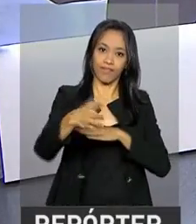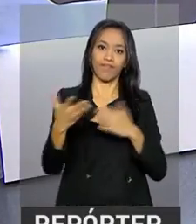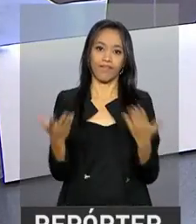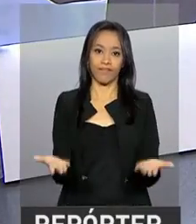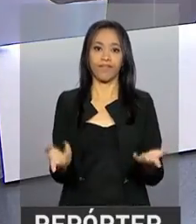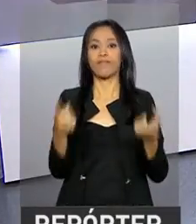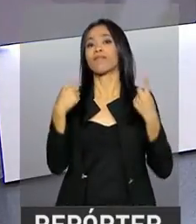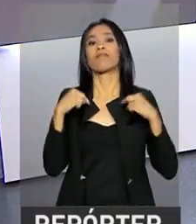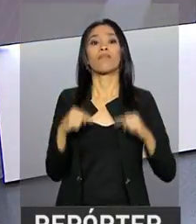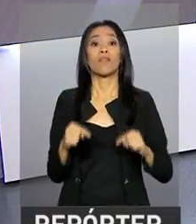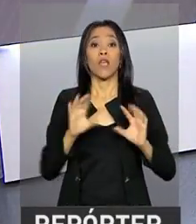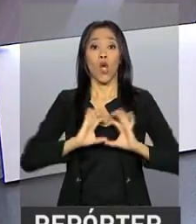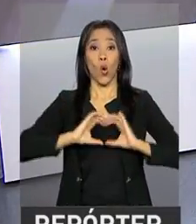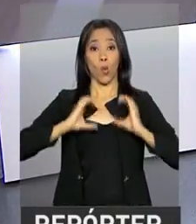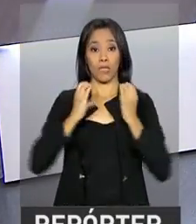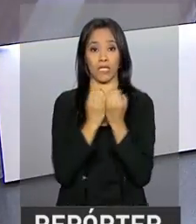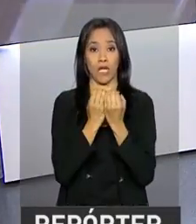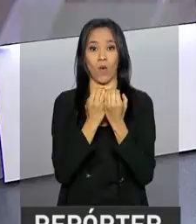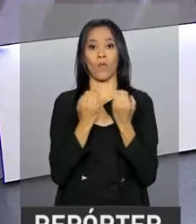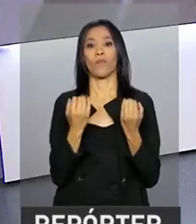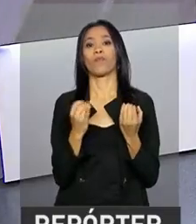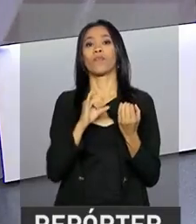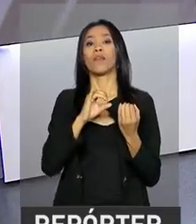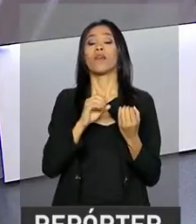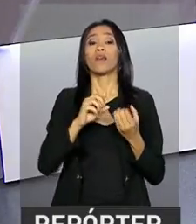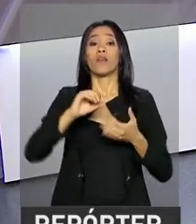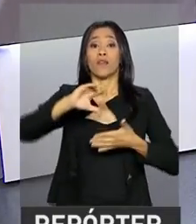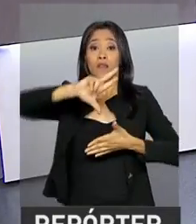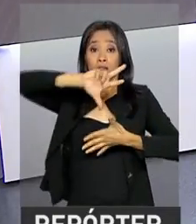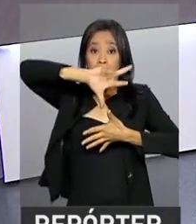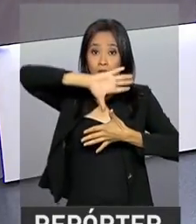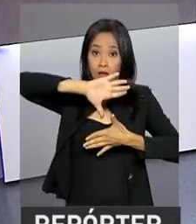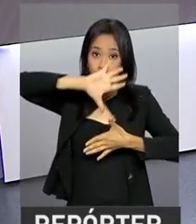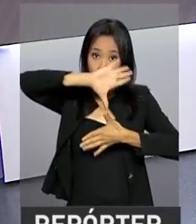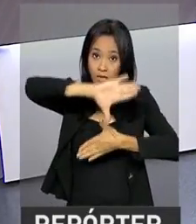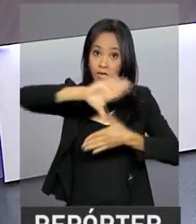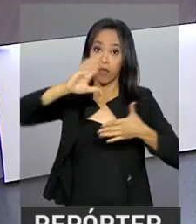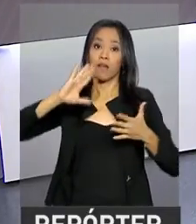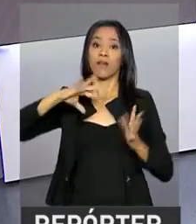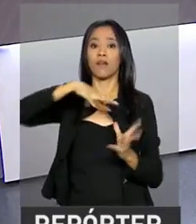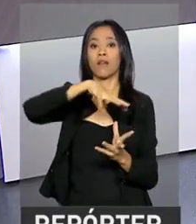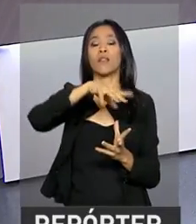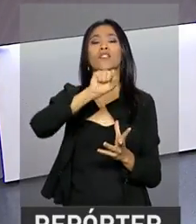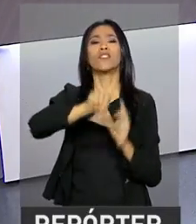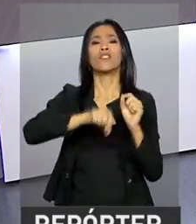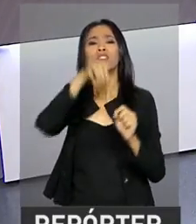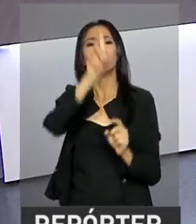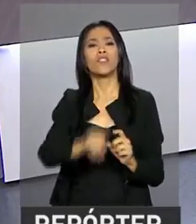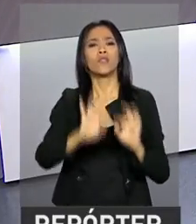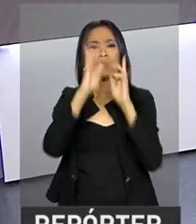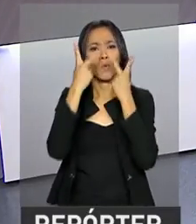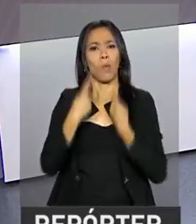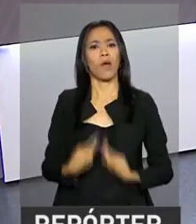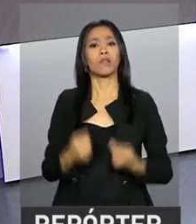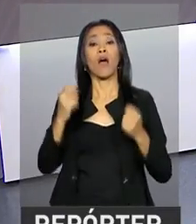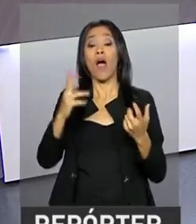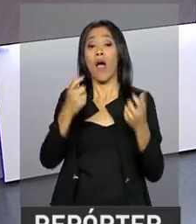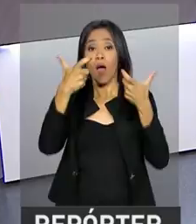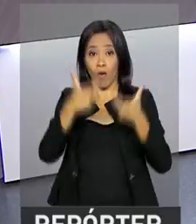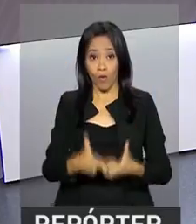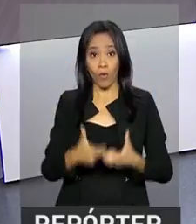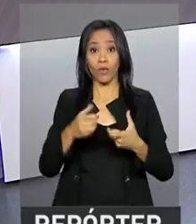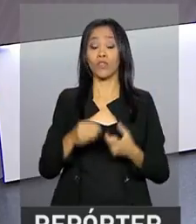do Planalto. E olha, a Comissão Interamericana de Direitos Humanos promoveu em Washington, nos Estados Unidos, uma série